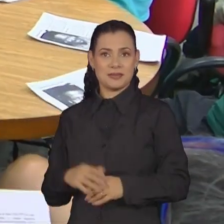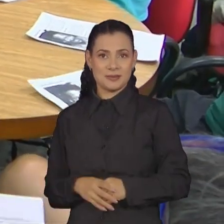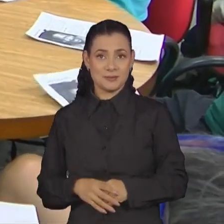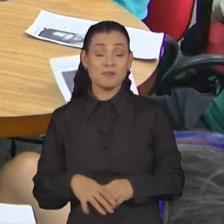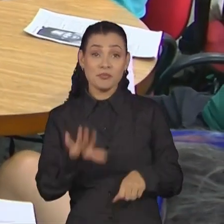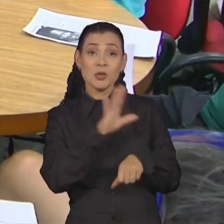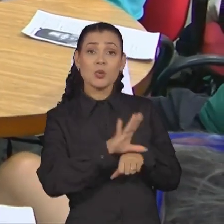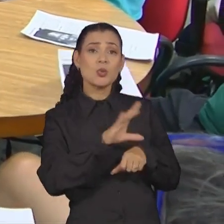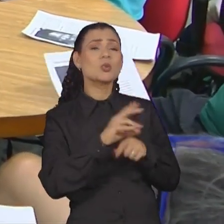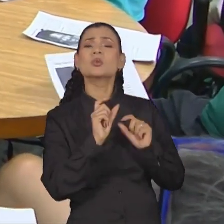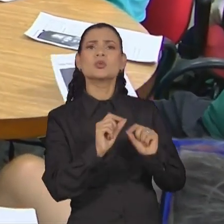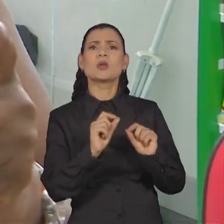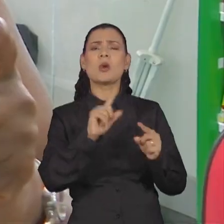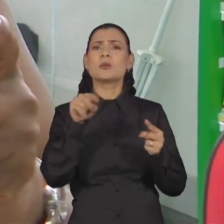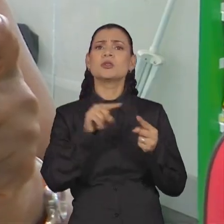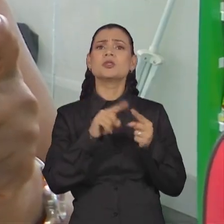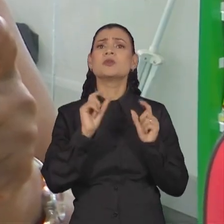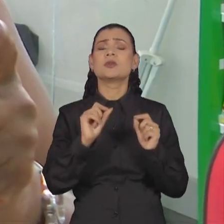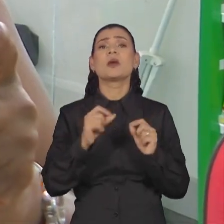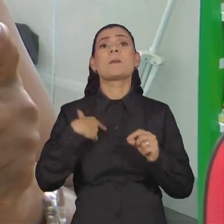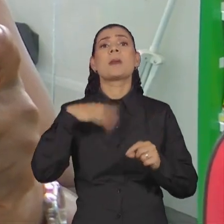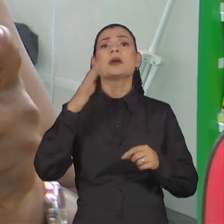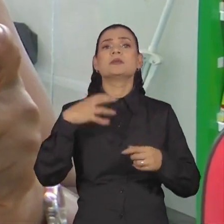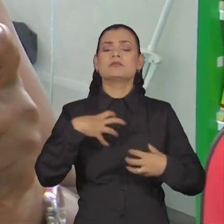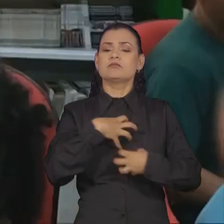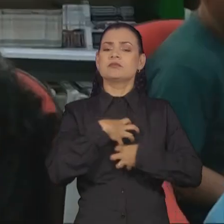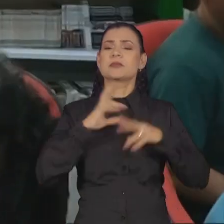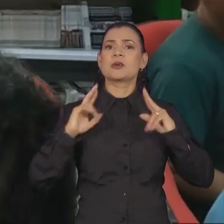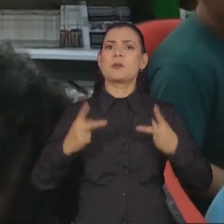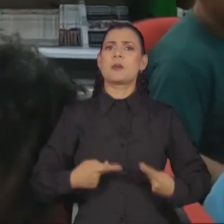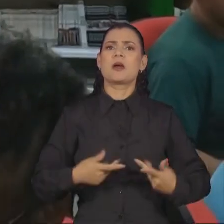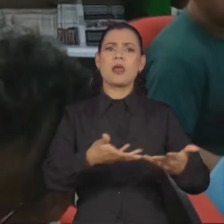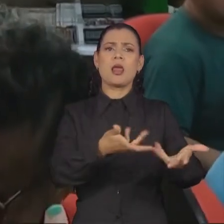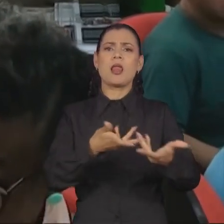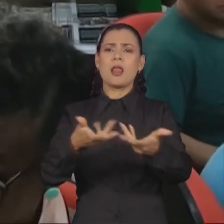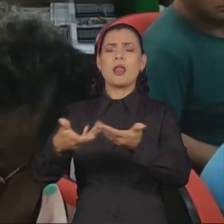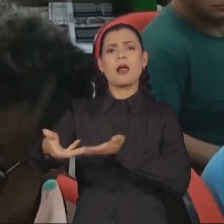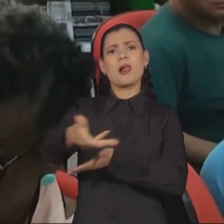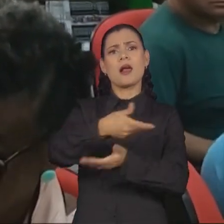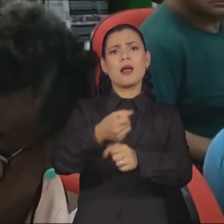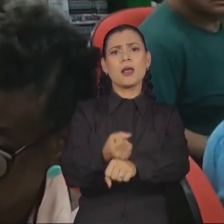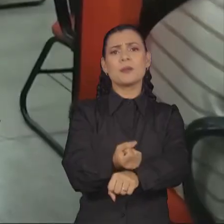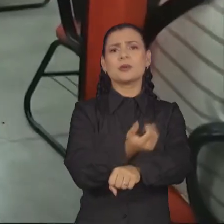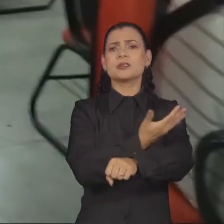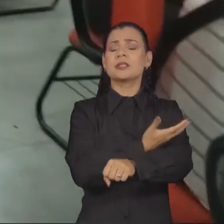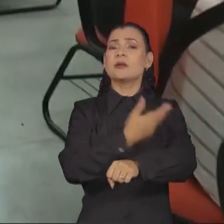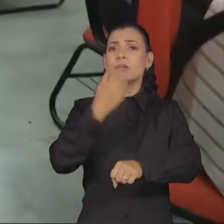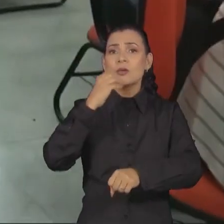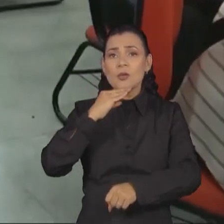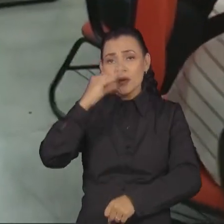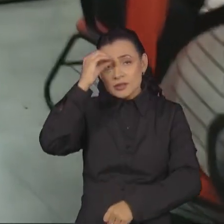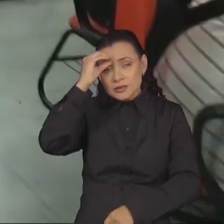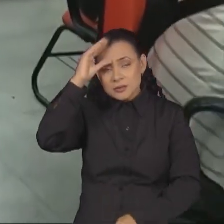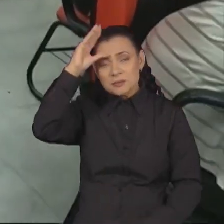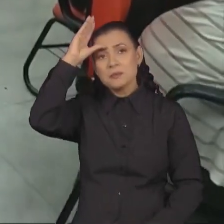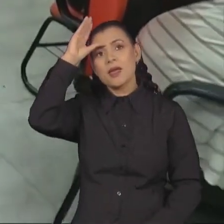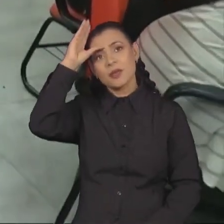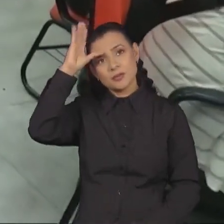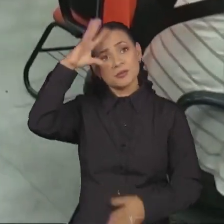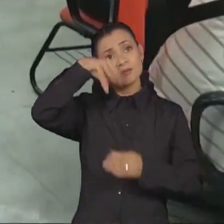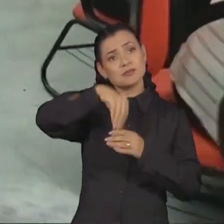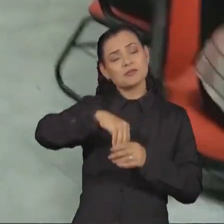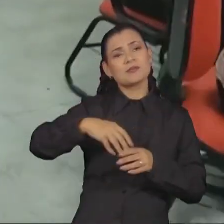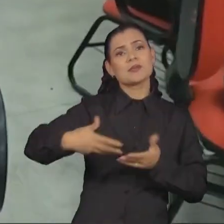curso valoriza uma abordagem holística do ser humano, acolhendo vivências, emoções e saberes em um ambiente